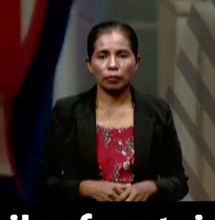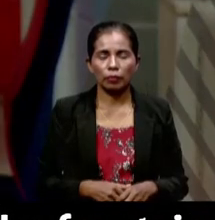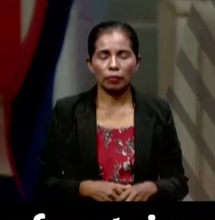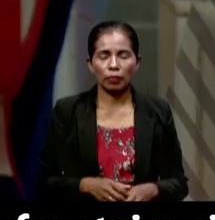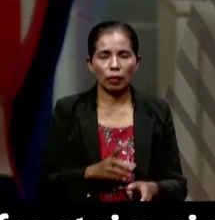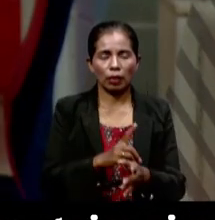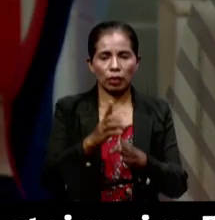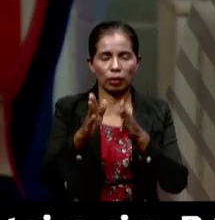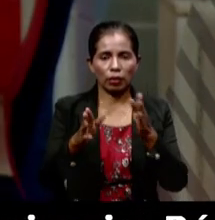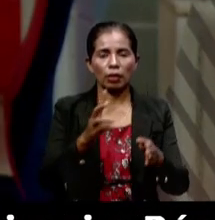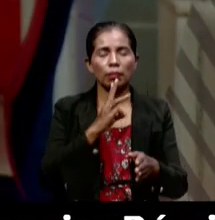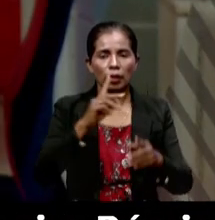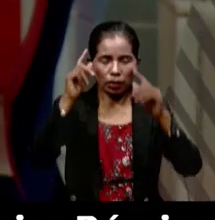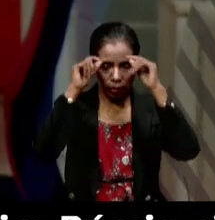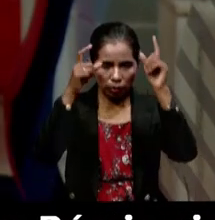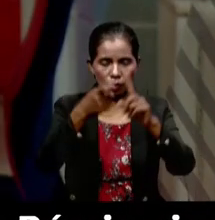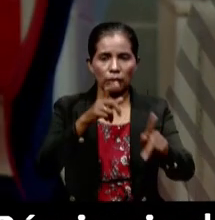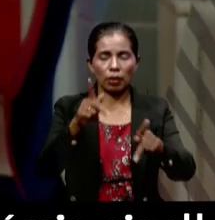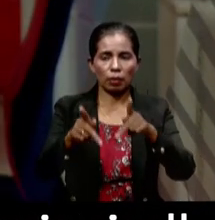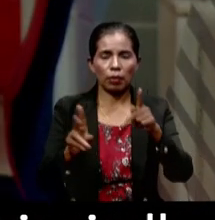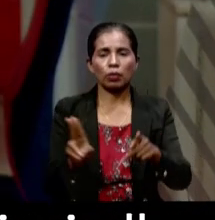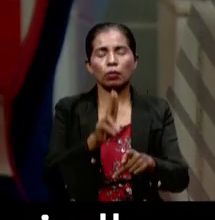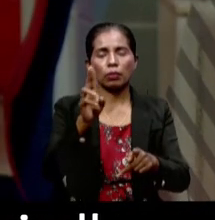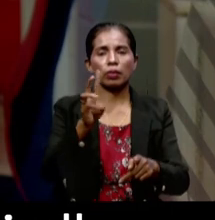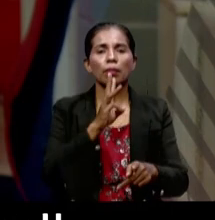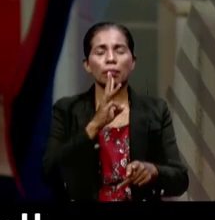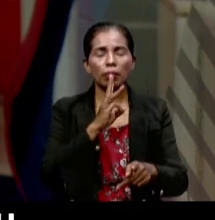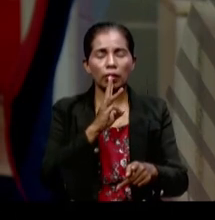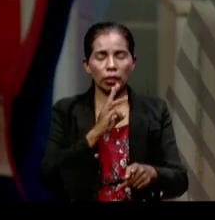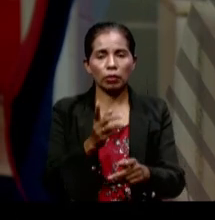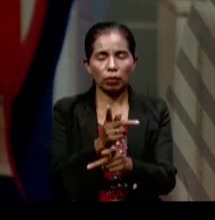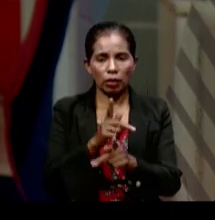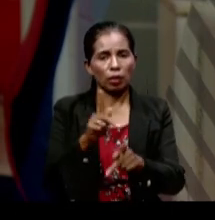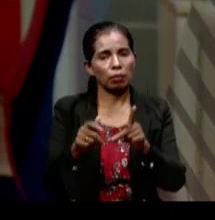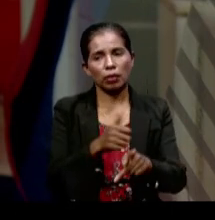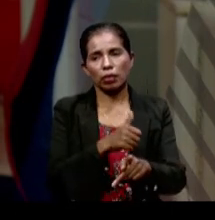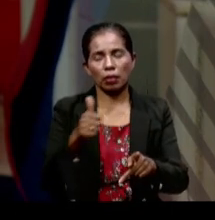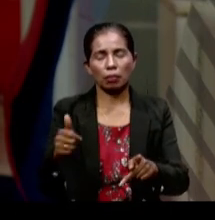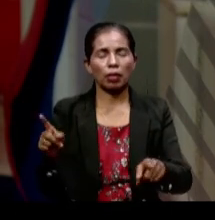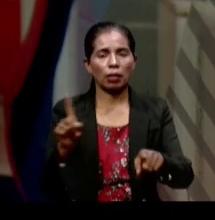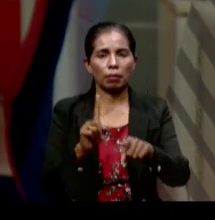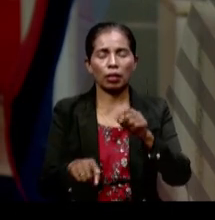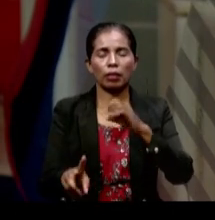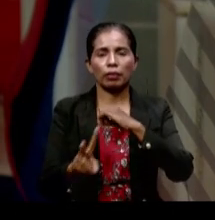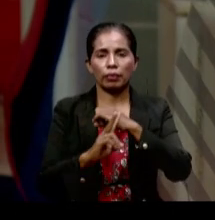Diretor Operação B Timor-Leste, o seu comunidade usa bem o cuidado, não é Marcelo que labeleça e vítima.